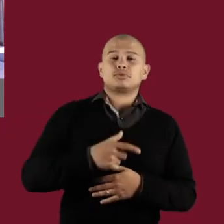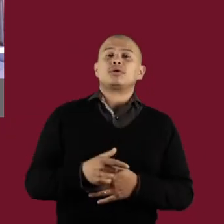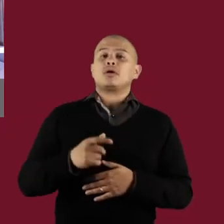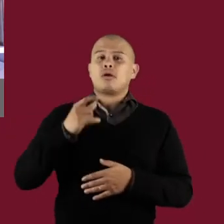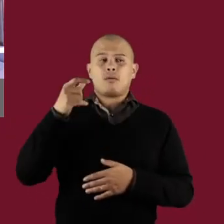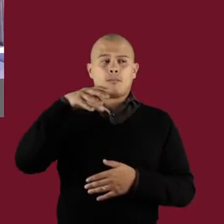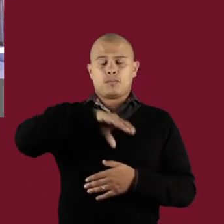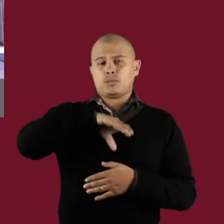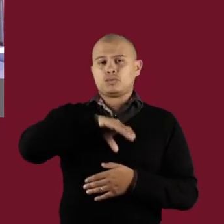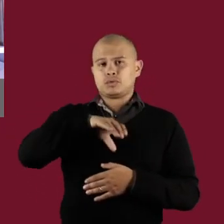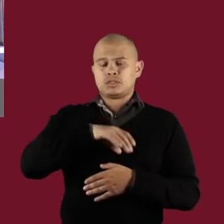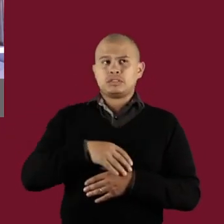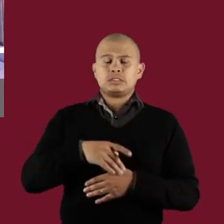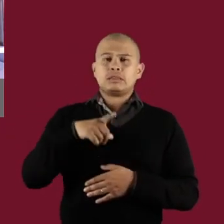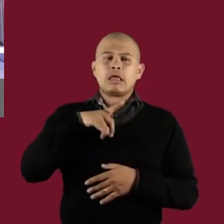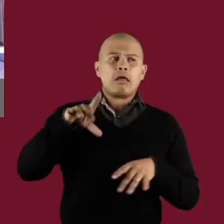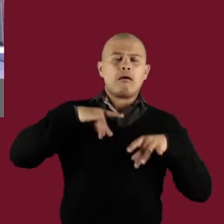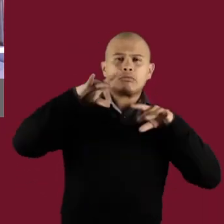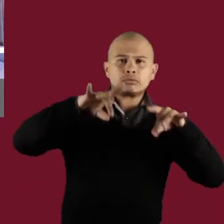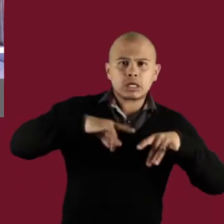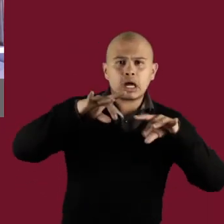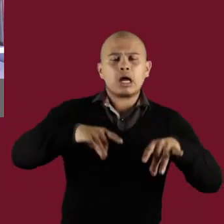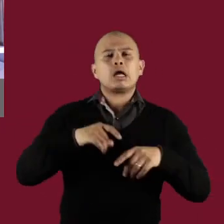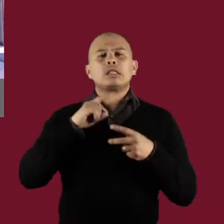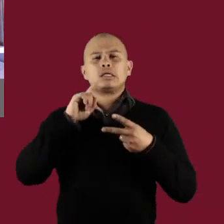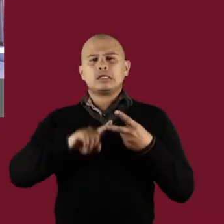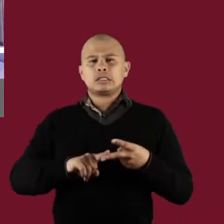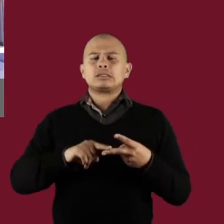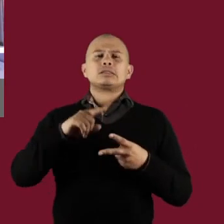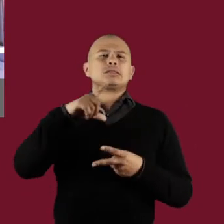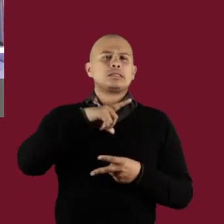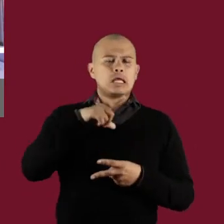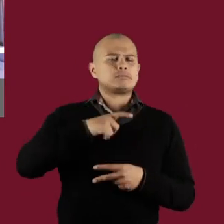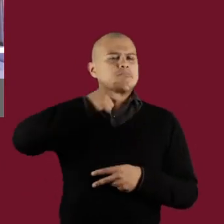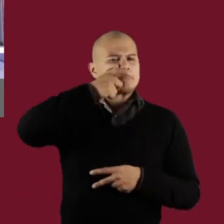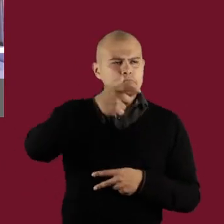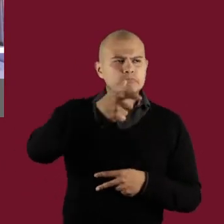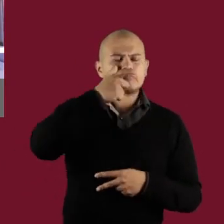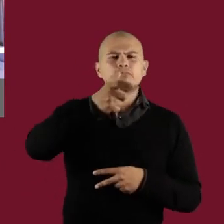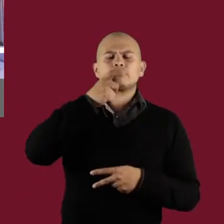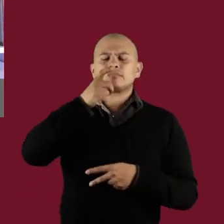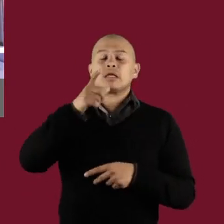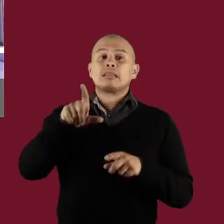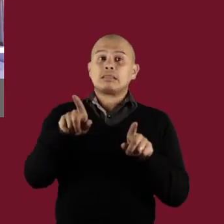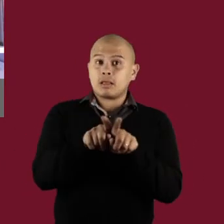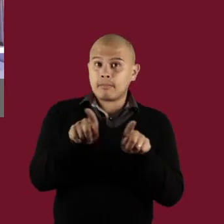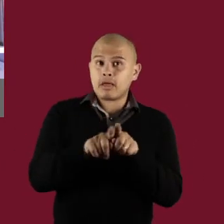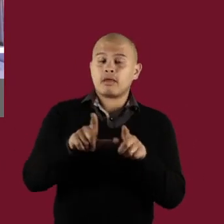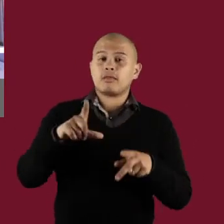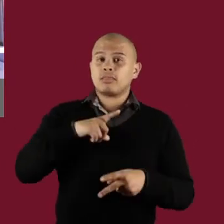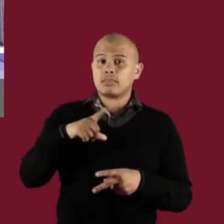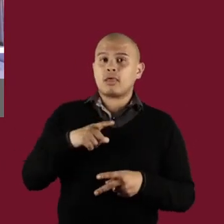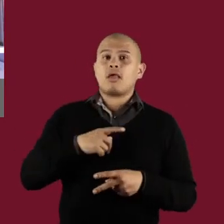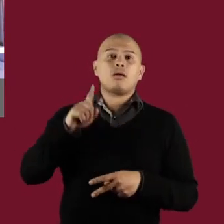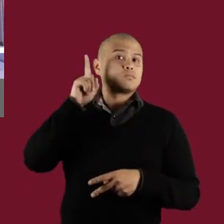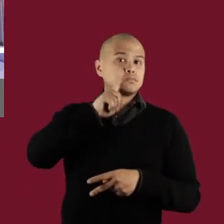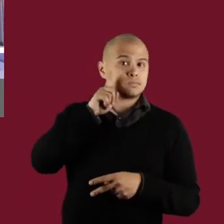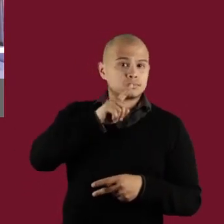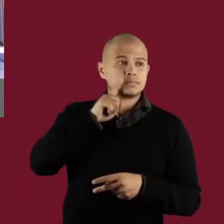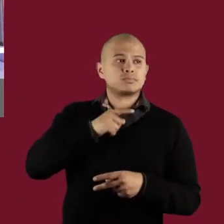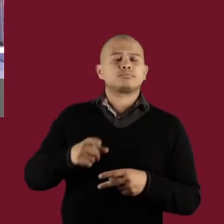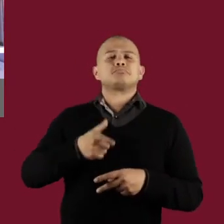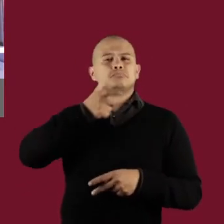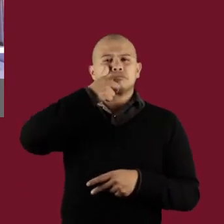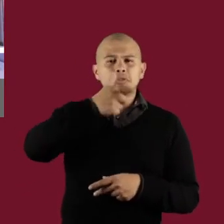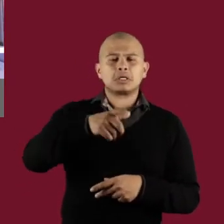temos a Austrália, por exemplo, que tem grande interesse. Temos os Estados Unidos, por exemplo. Nós publicamos